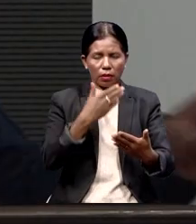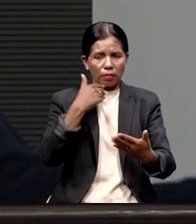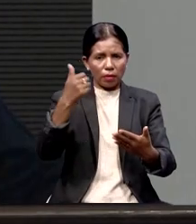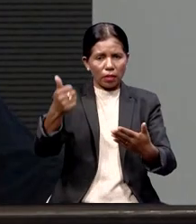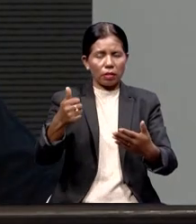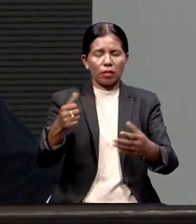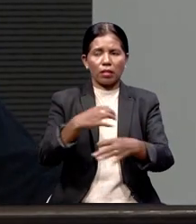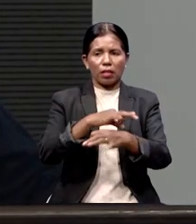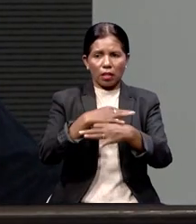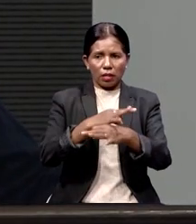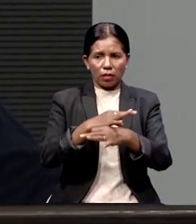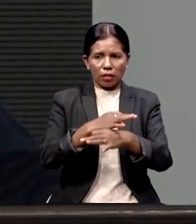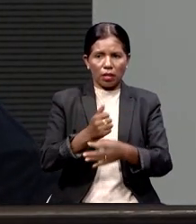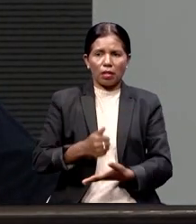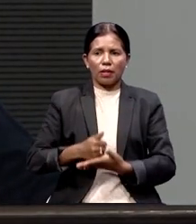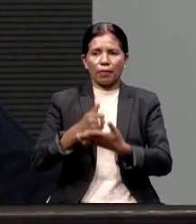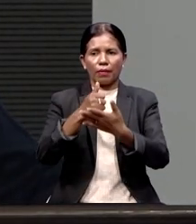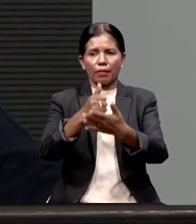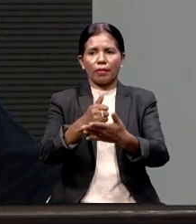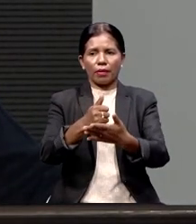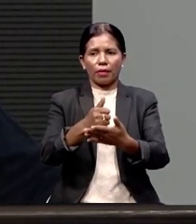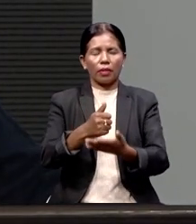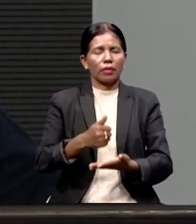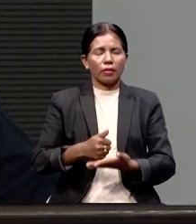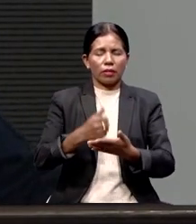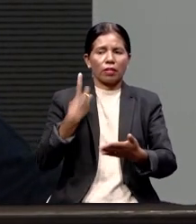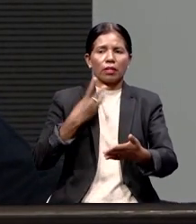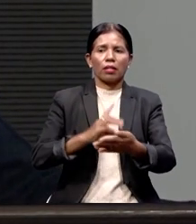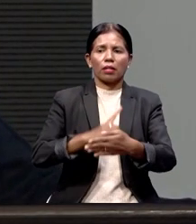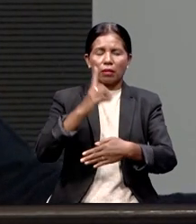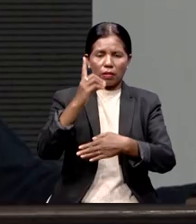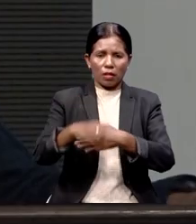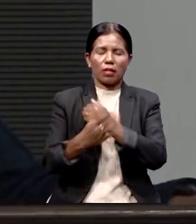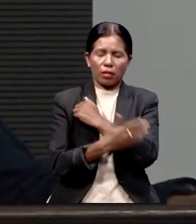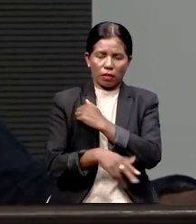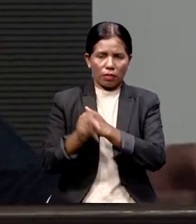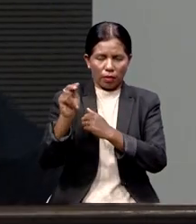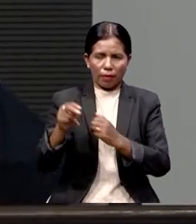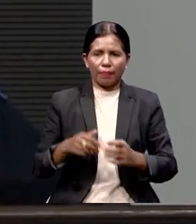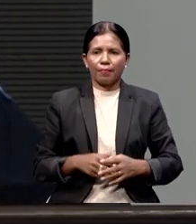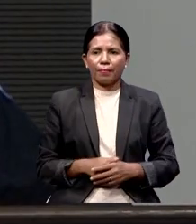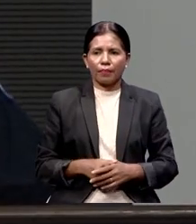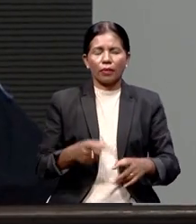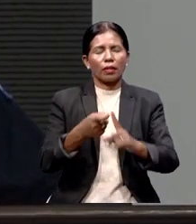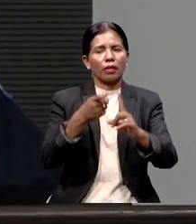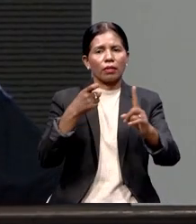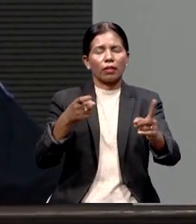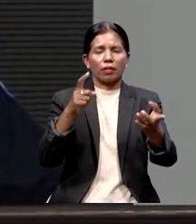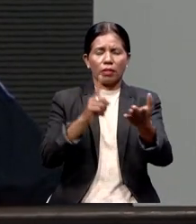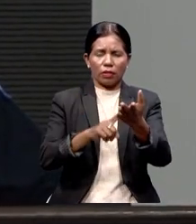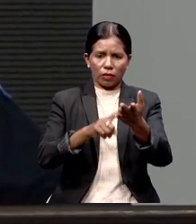hadia no aizuda tulu itania desenvolvimento itania nasamnia. Iu si fom diskusau